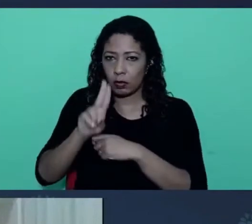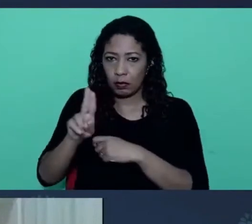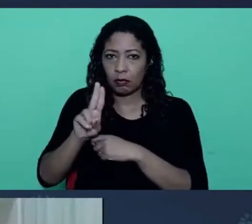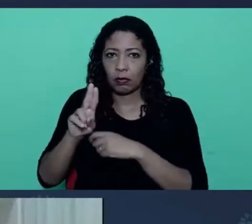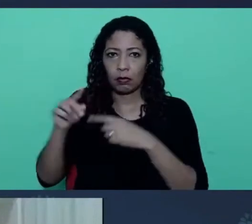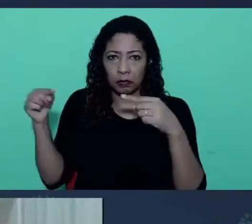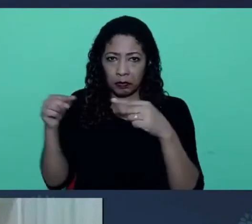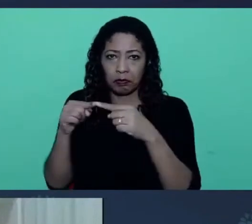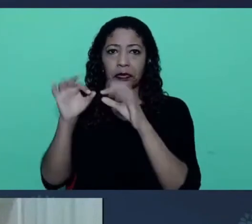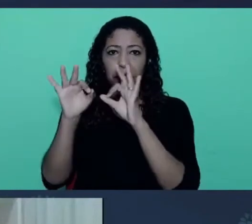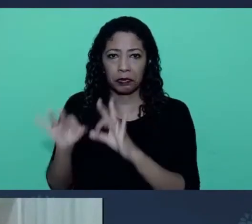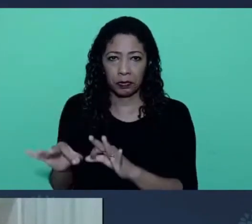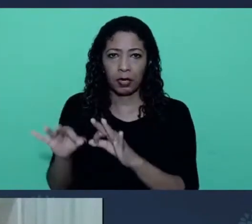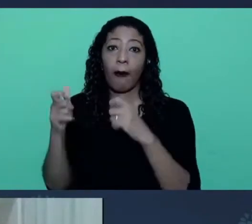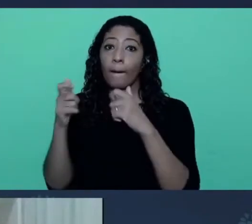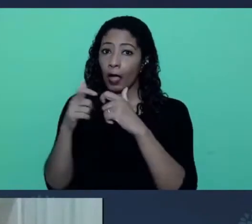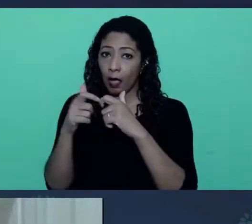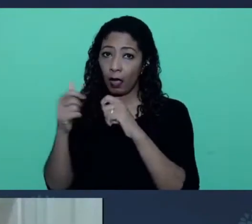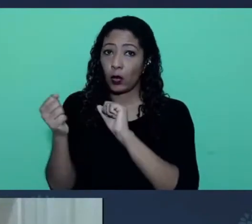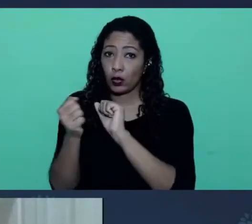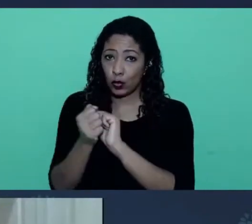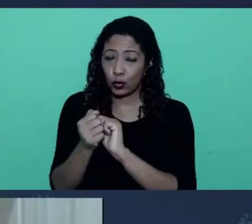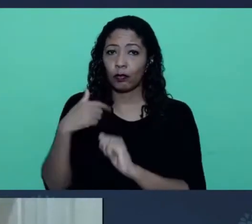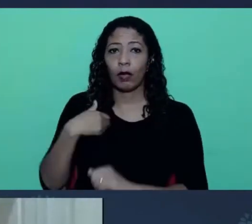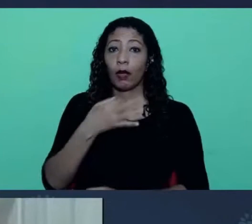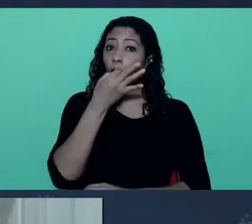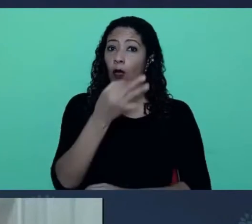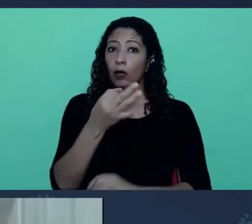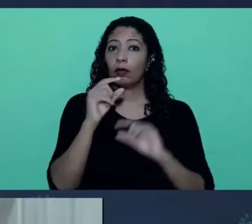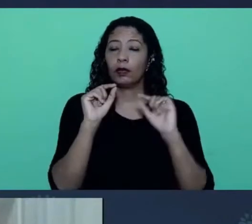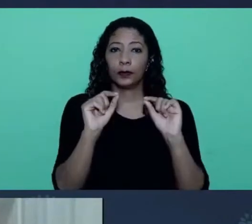e acompanhamento com o médico, a sugestão é que você